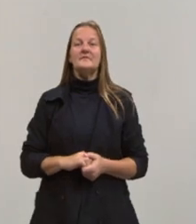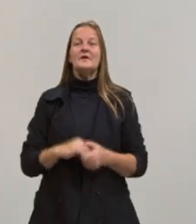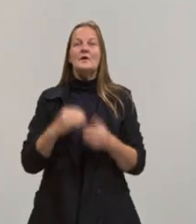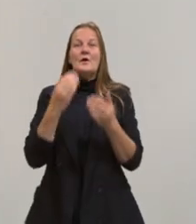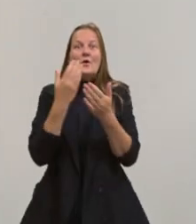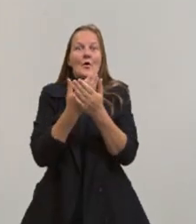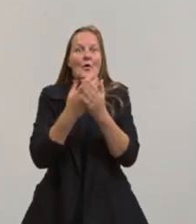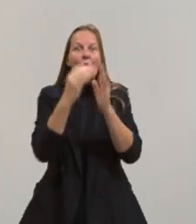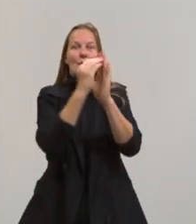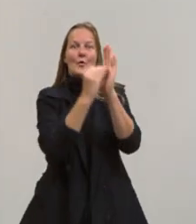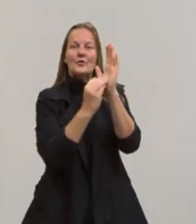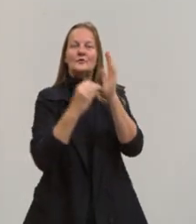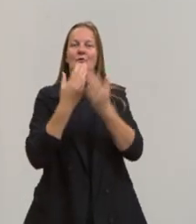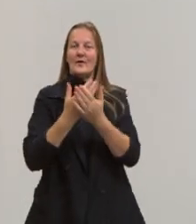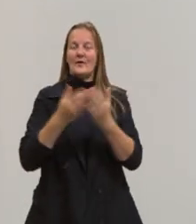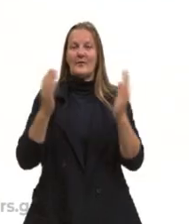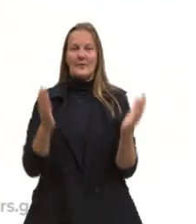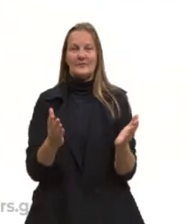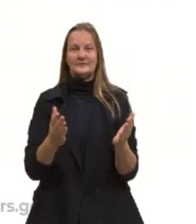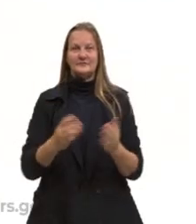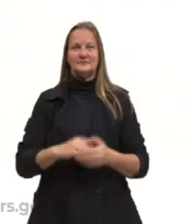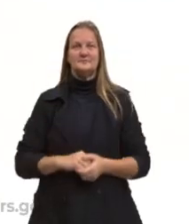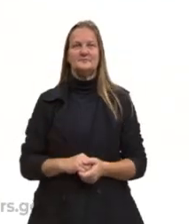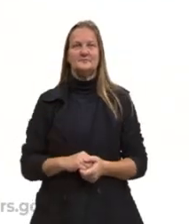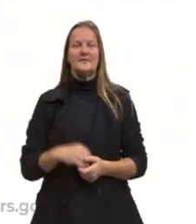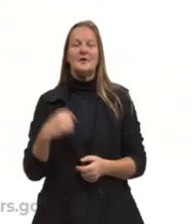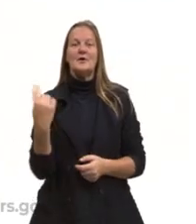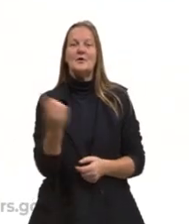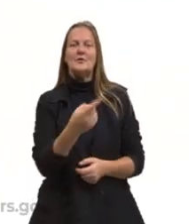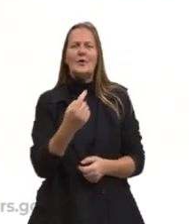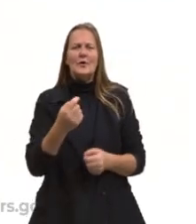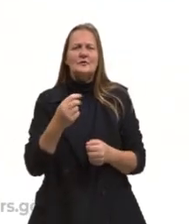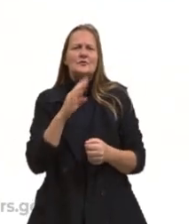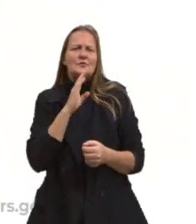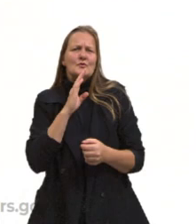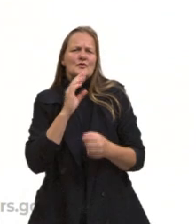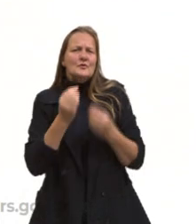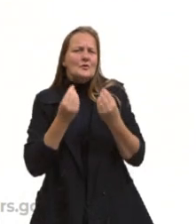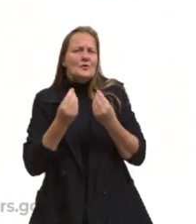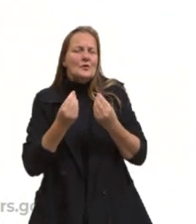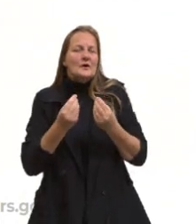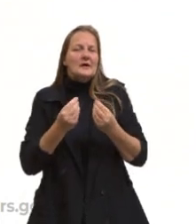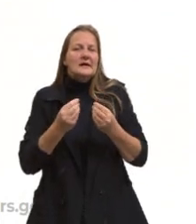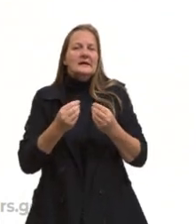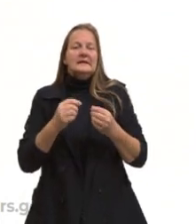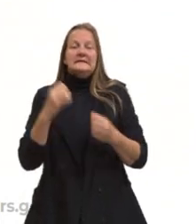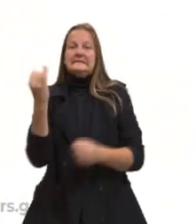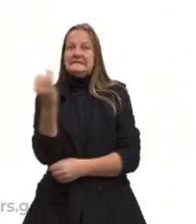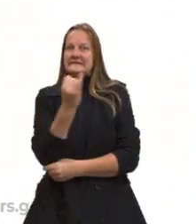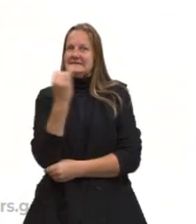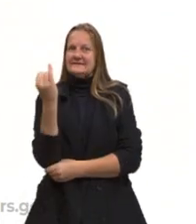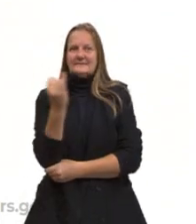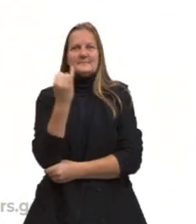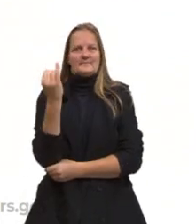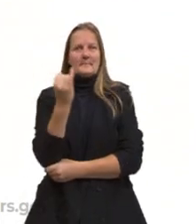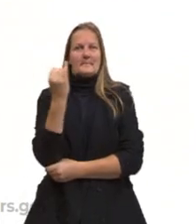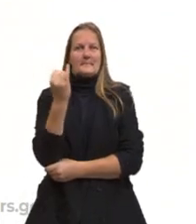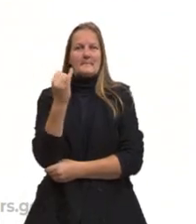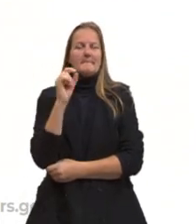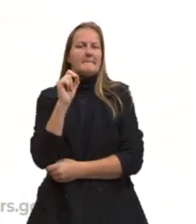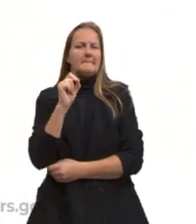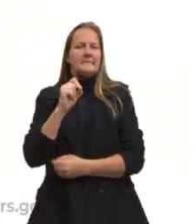para o nosso conteúdo para aula de hoje nós vamos ver algumas questões que são super importantes